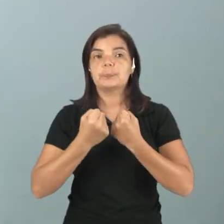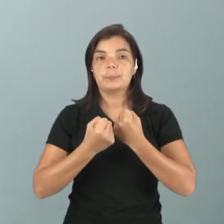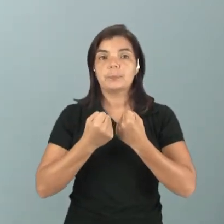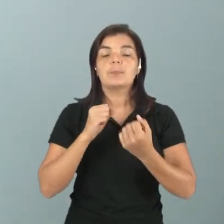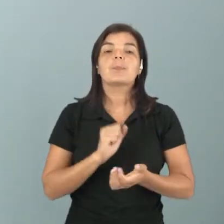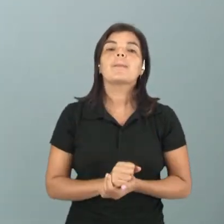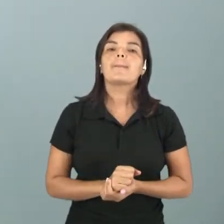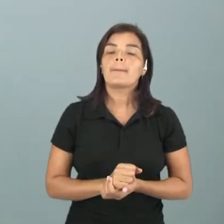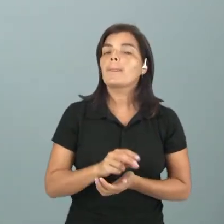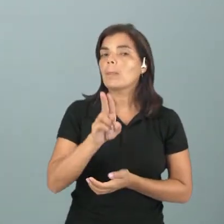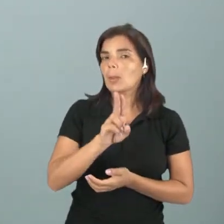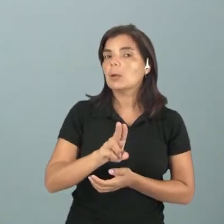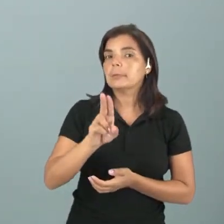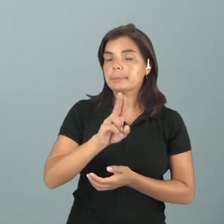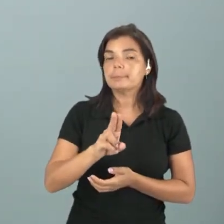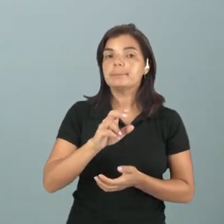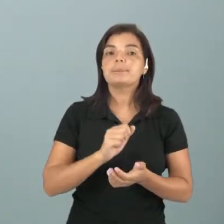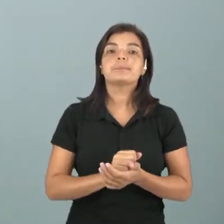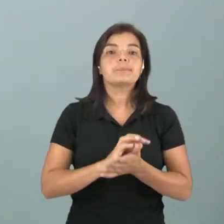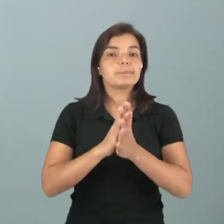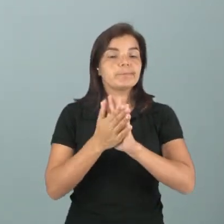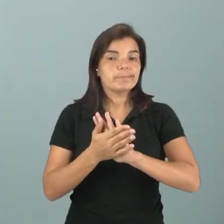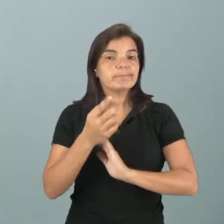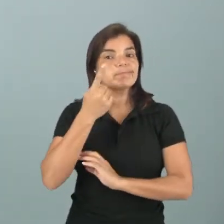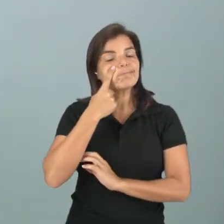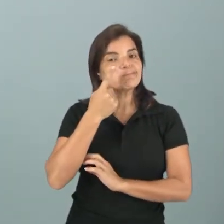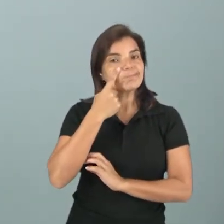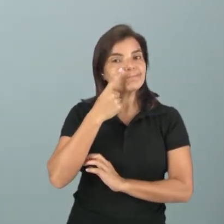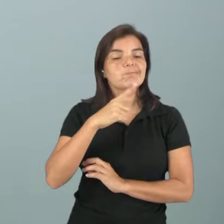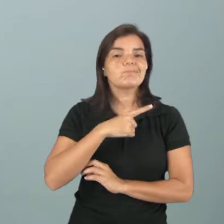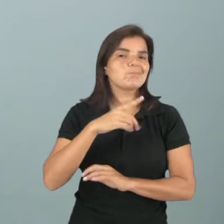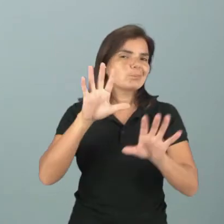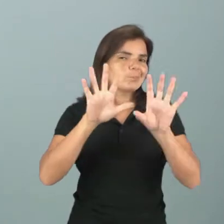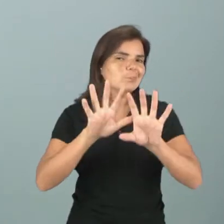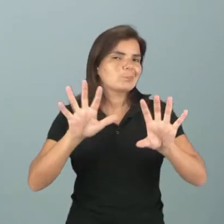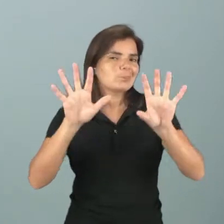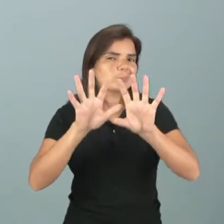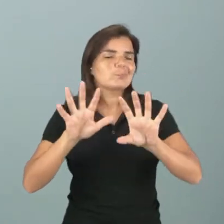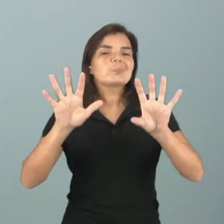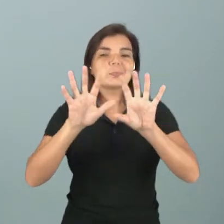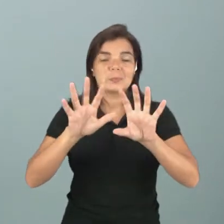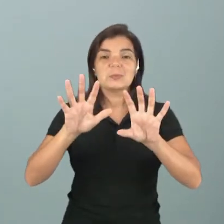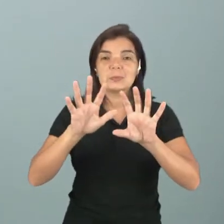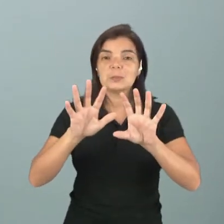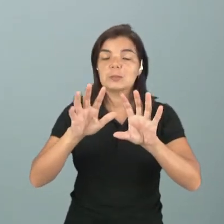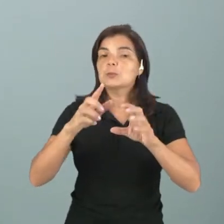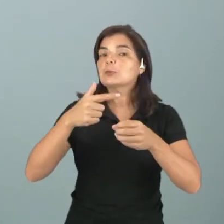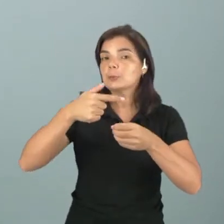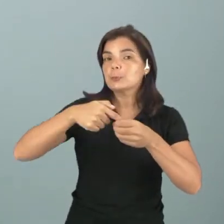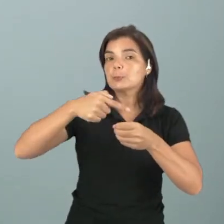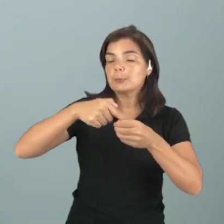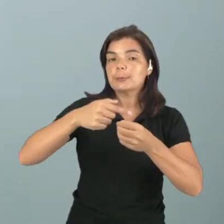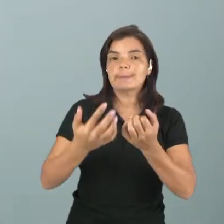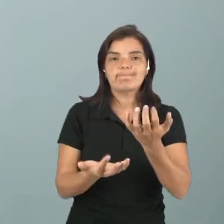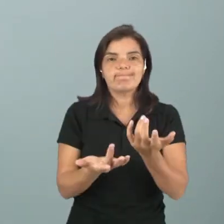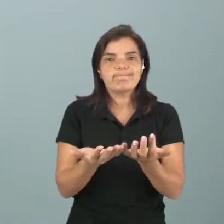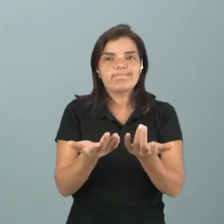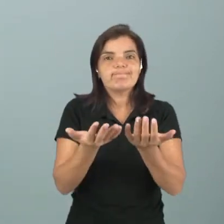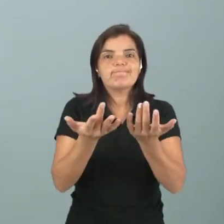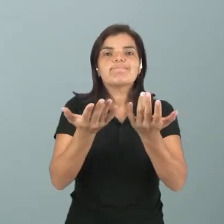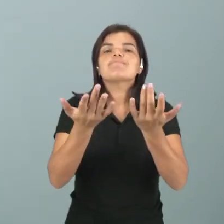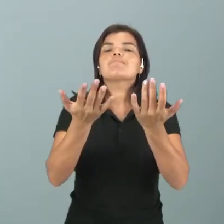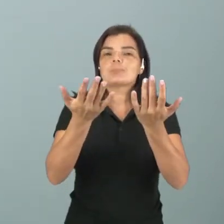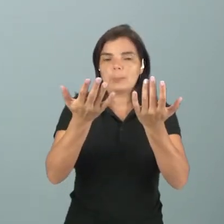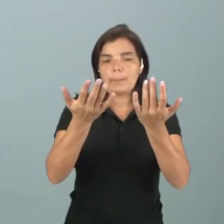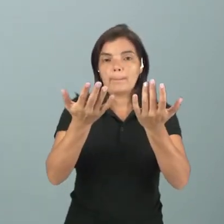sendo realizada uma queima, a gente vai tendo aí a consequência dos combustíveis fósseis sendo queimados e tudo mais, que vai